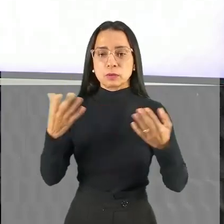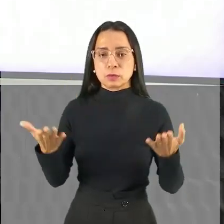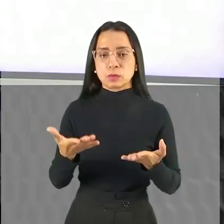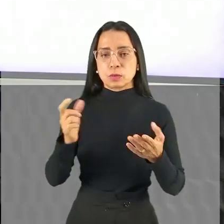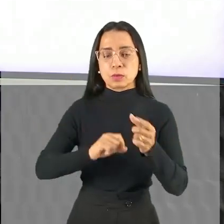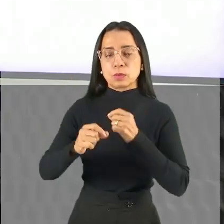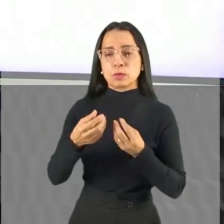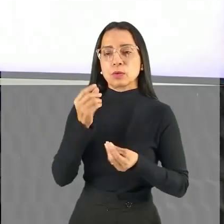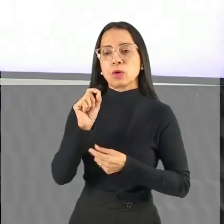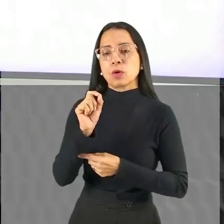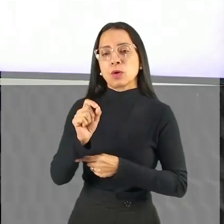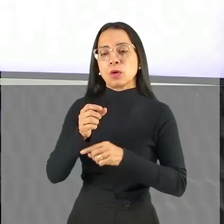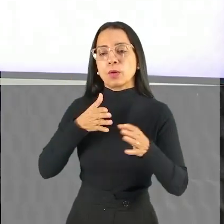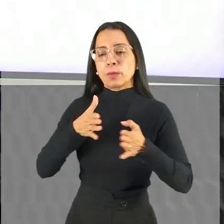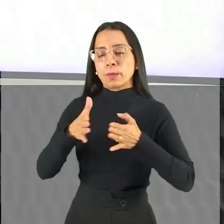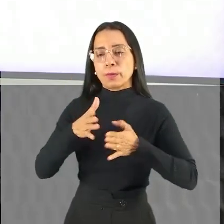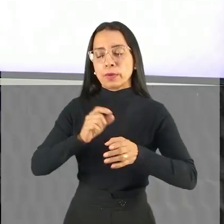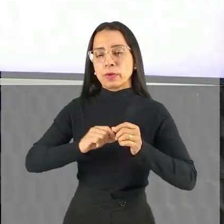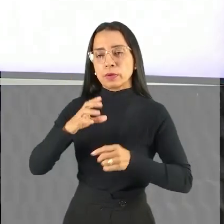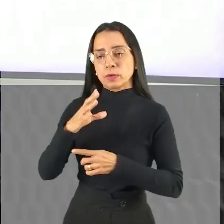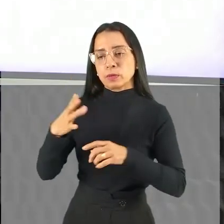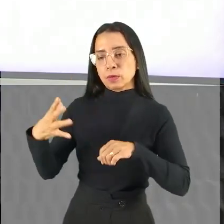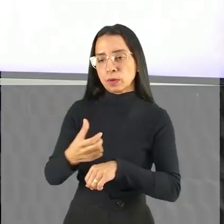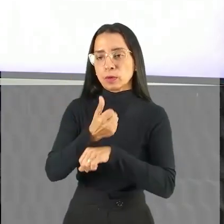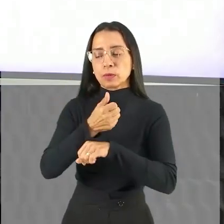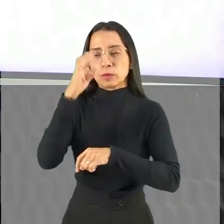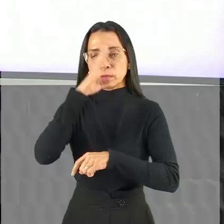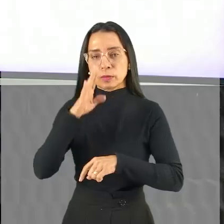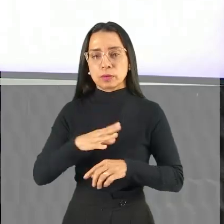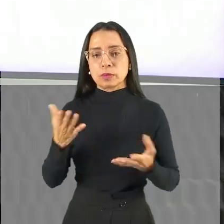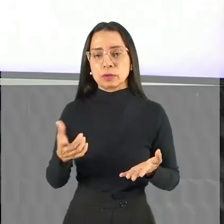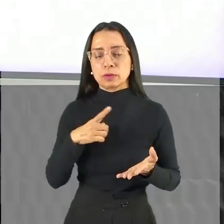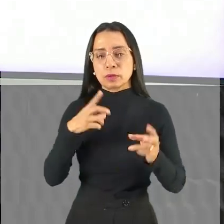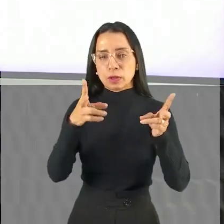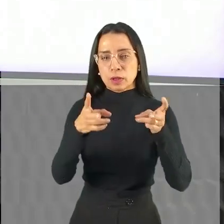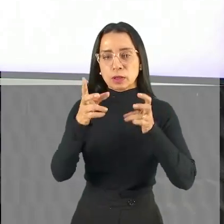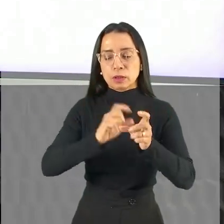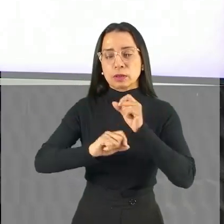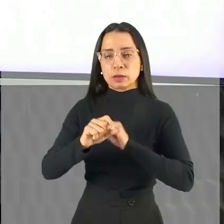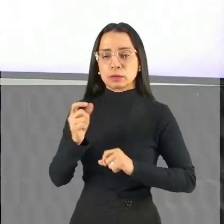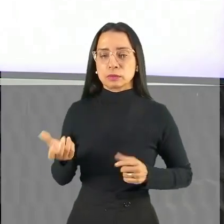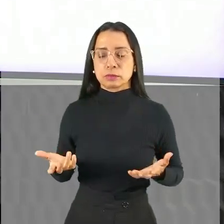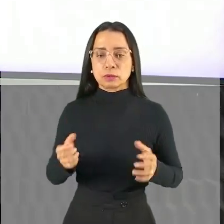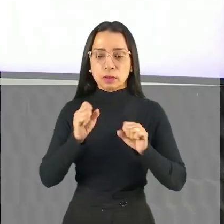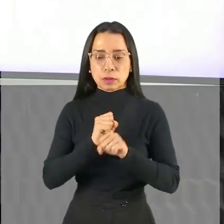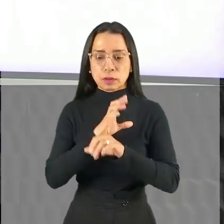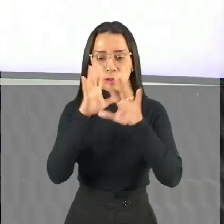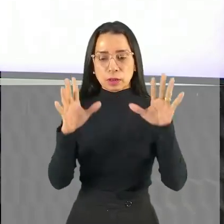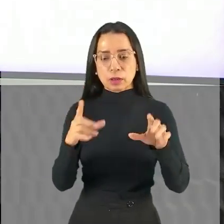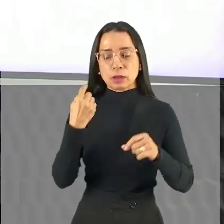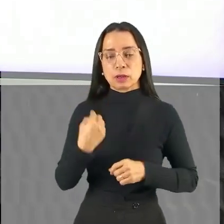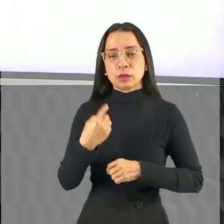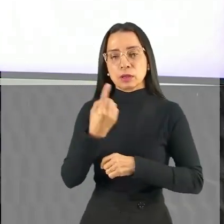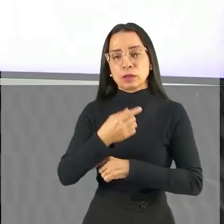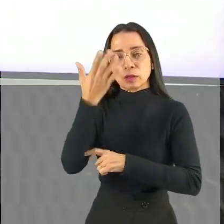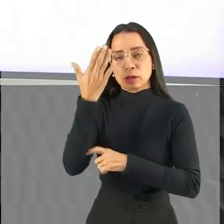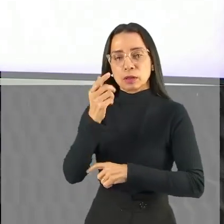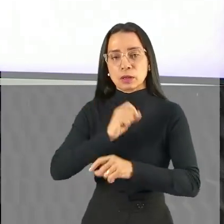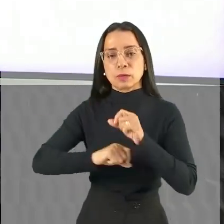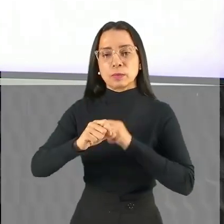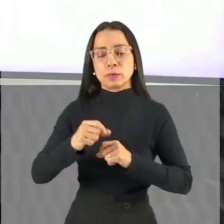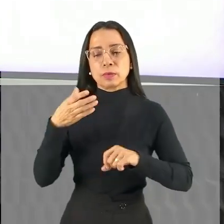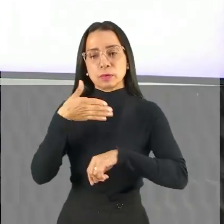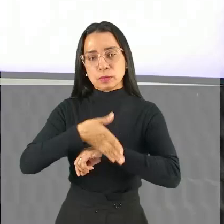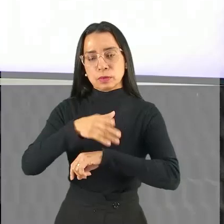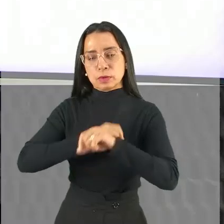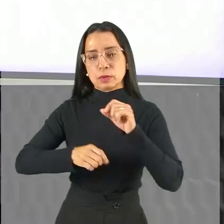hoje com o período colonial brasileiro. Então, atenção para ele. Claro que a gente identifica